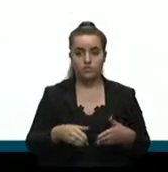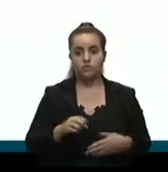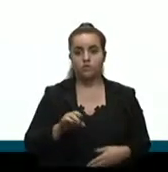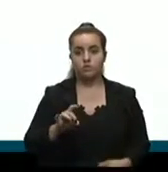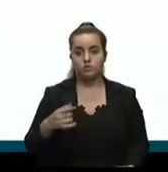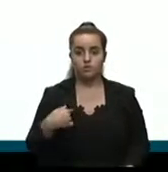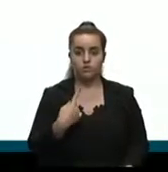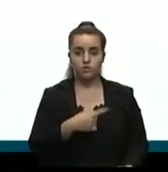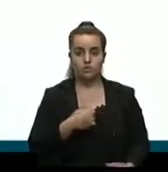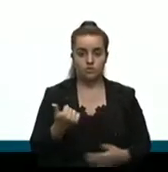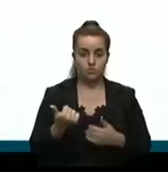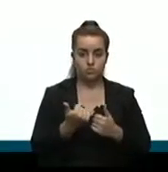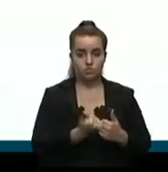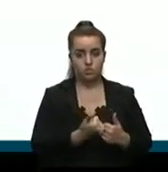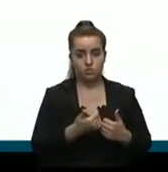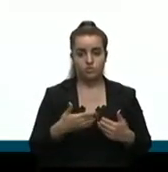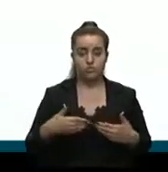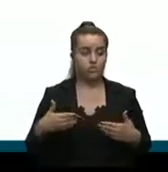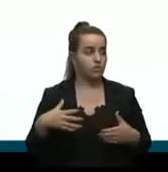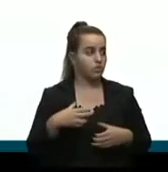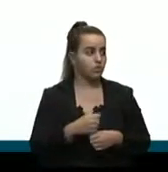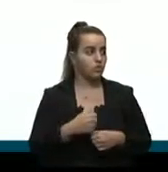na fórmula do erro.